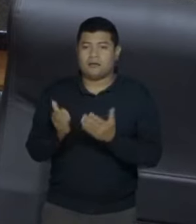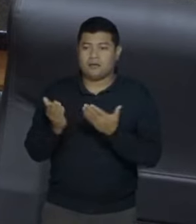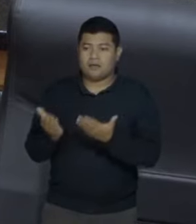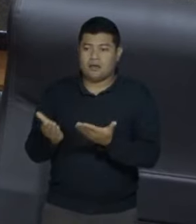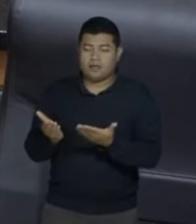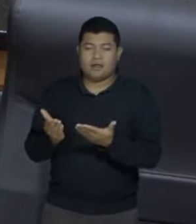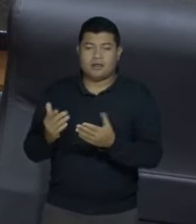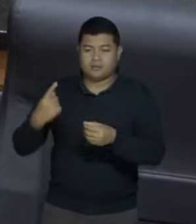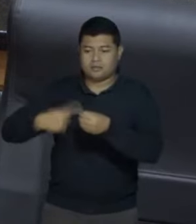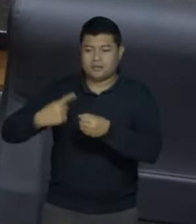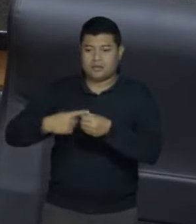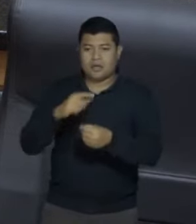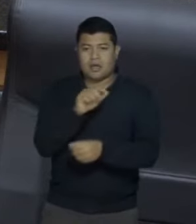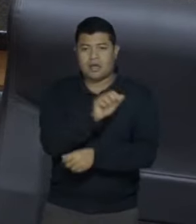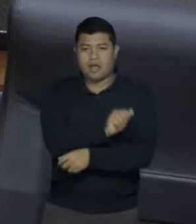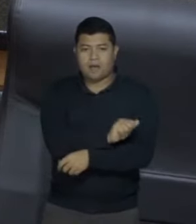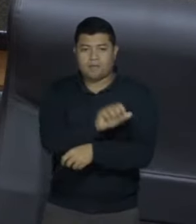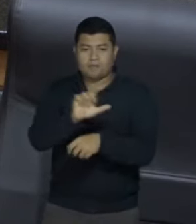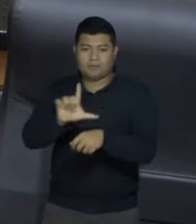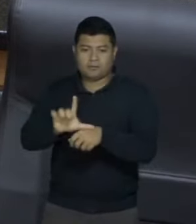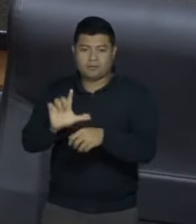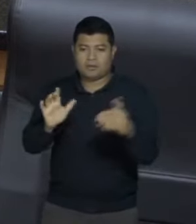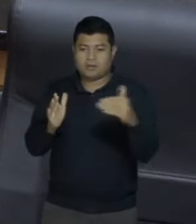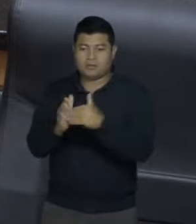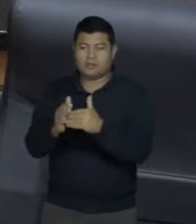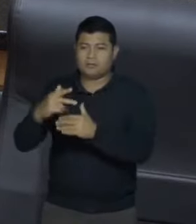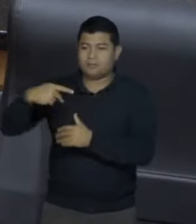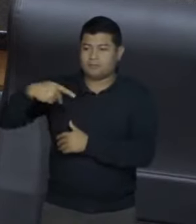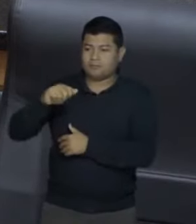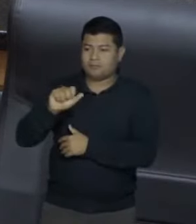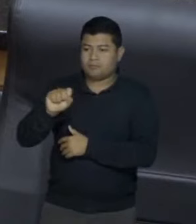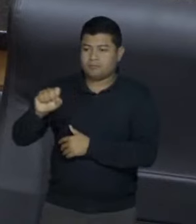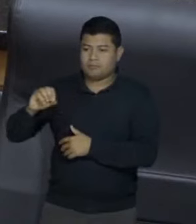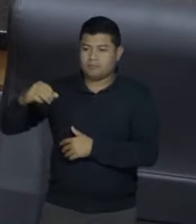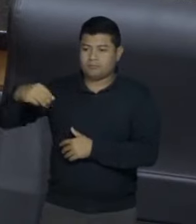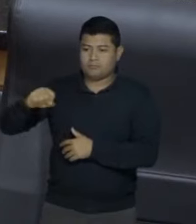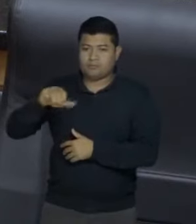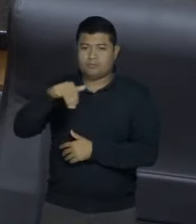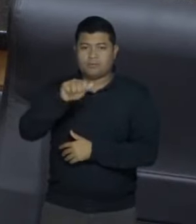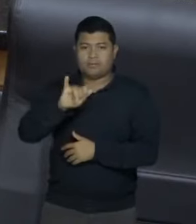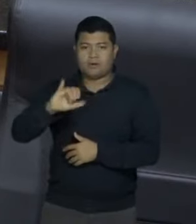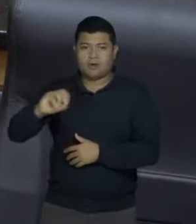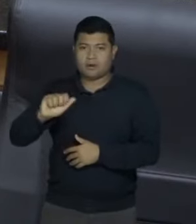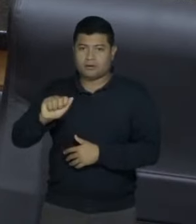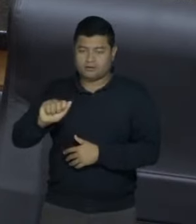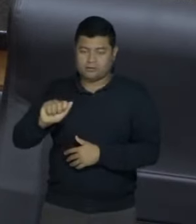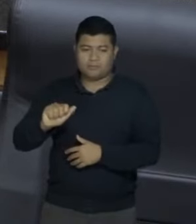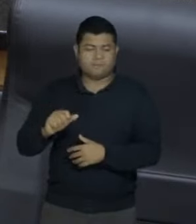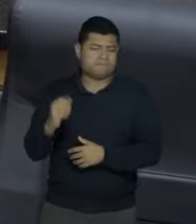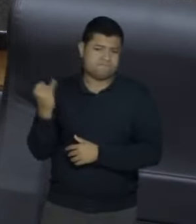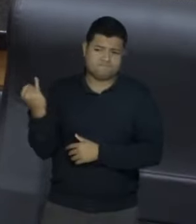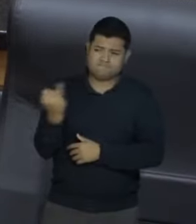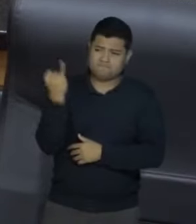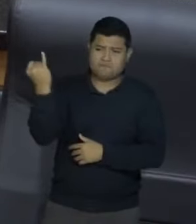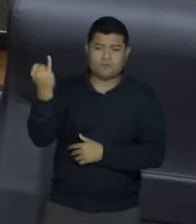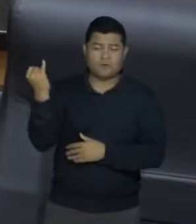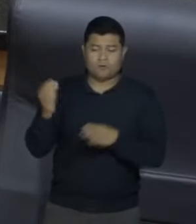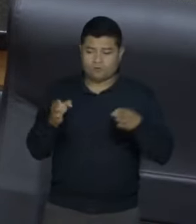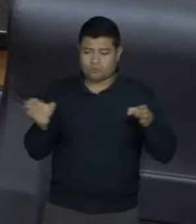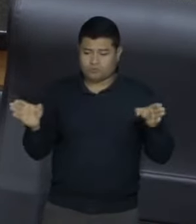Maia é importante vai encurtar caminho tá Mas faça